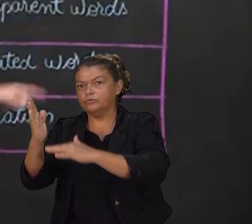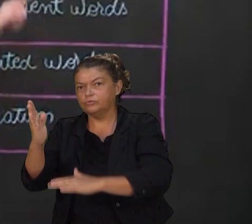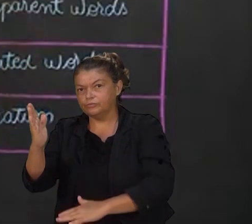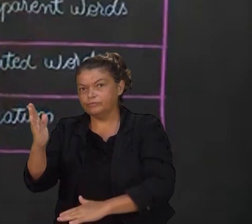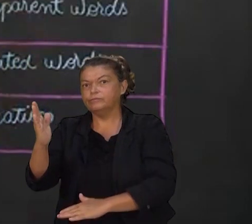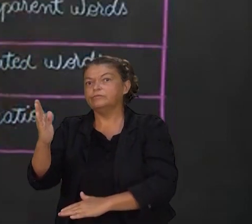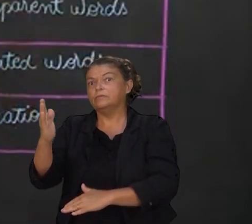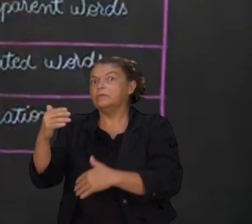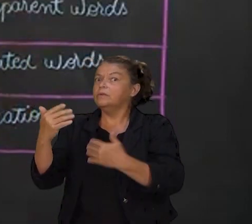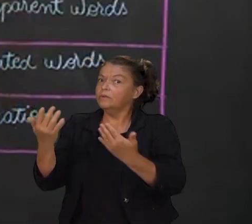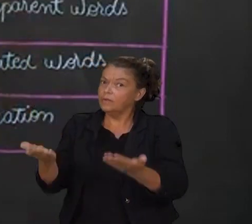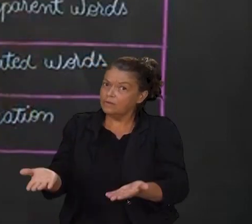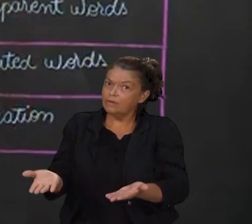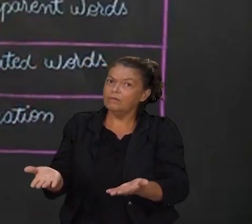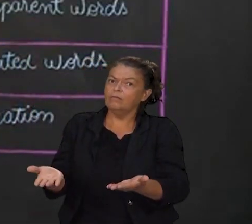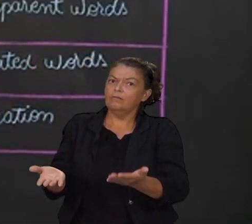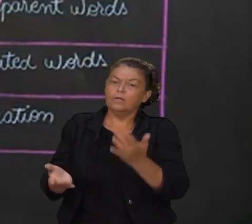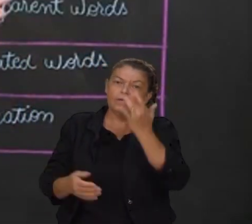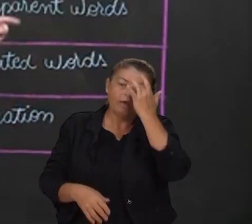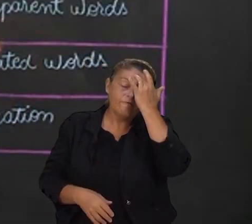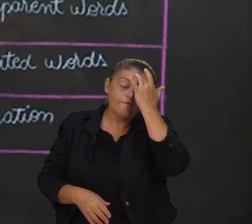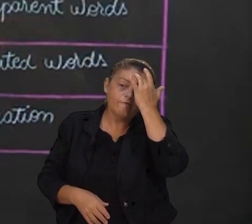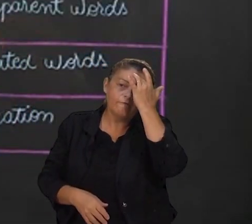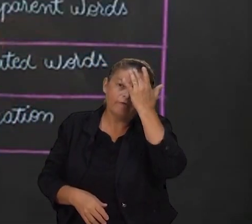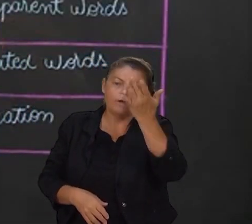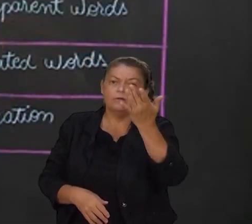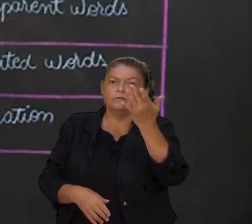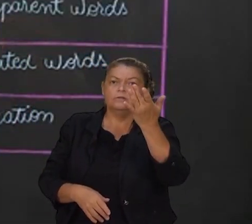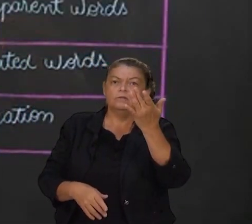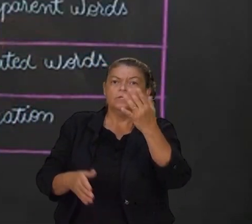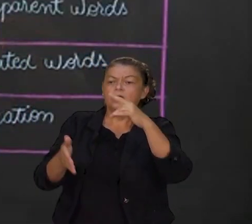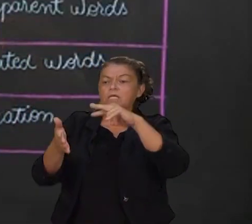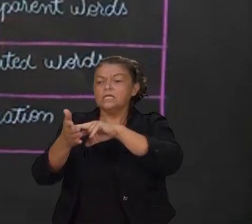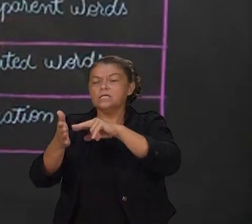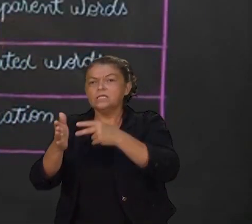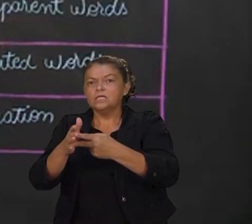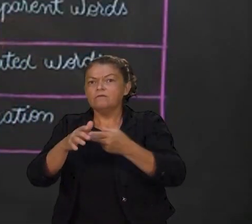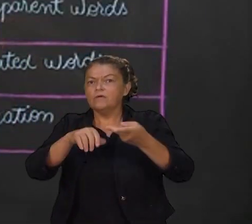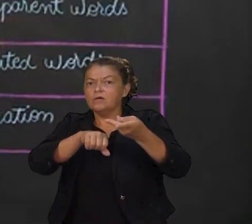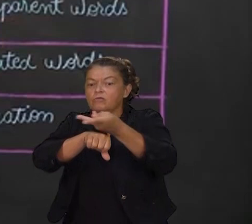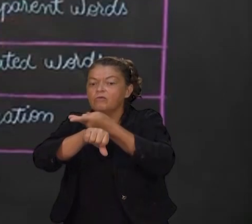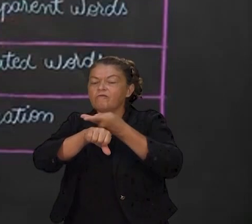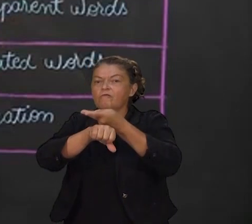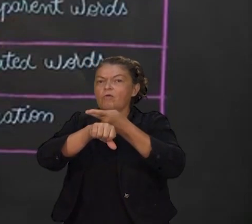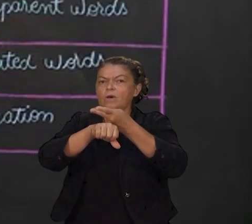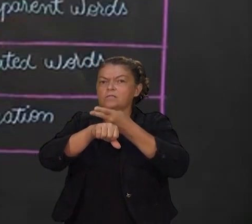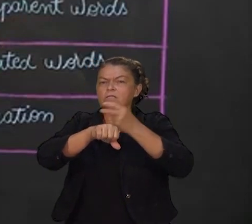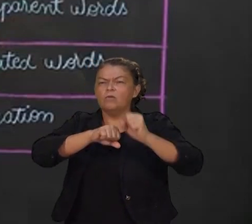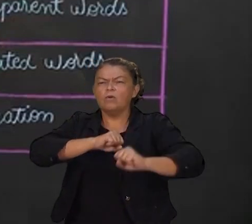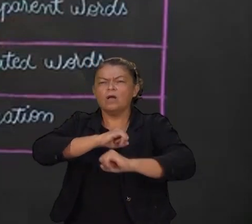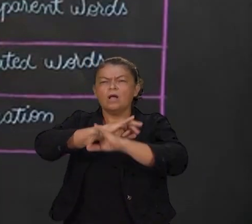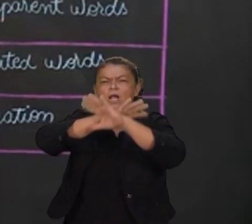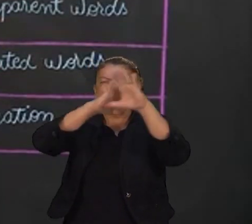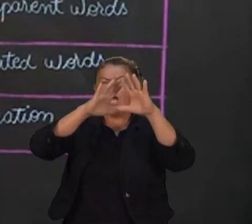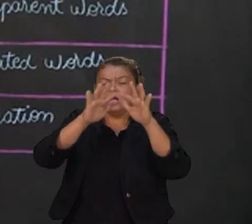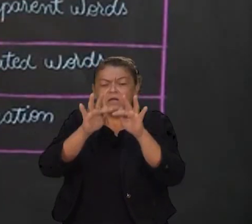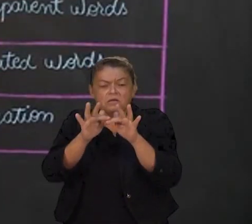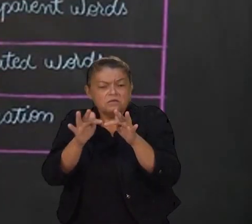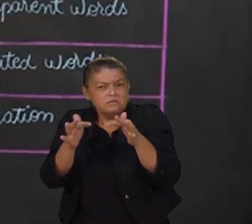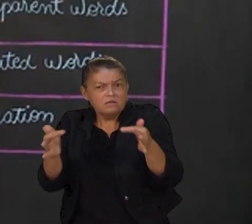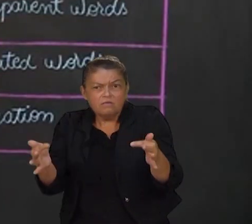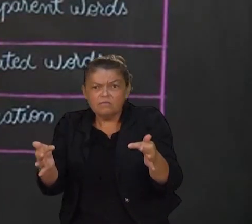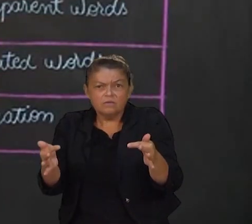que a gente chama, novamente, de scanning. Buscar uma informação específica. Tem uma